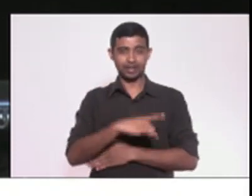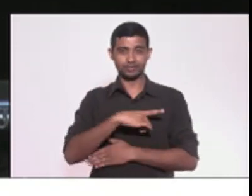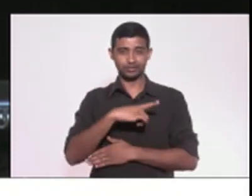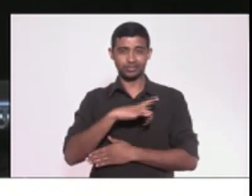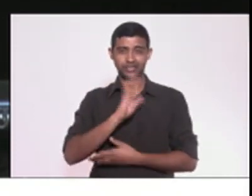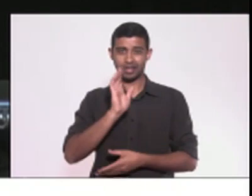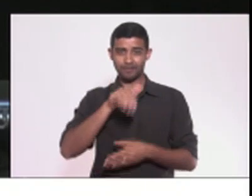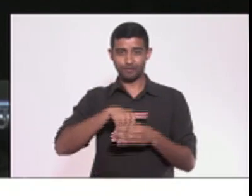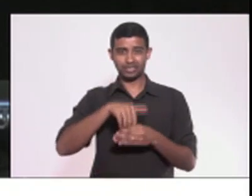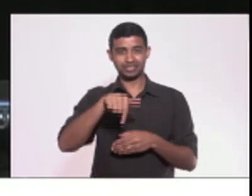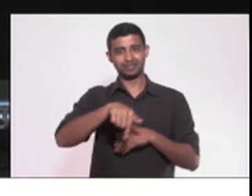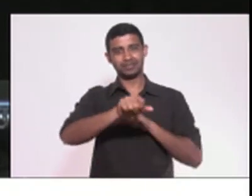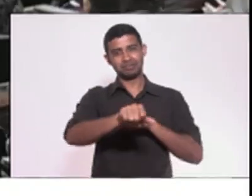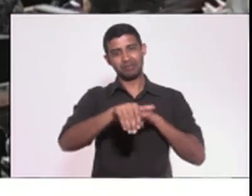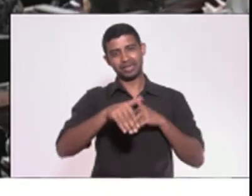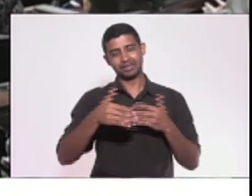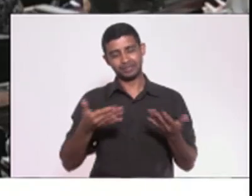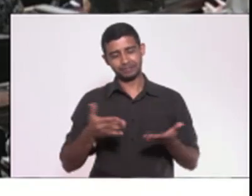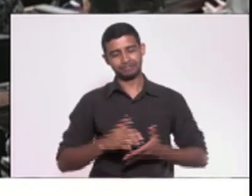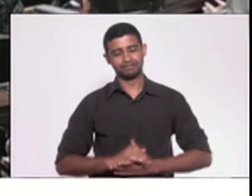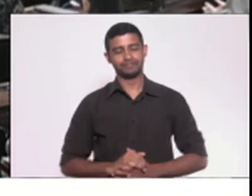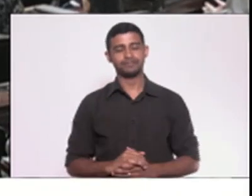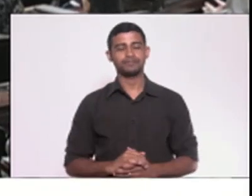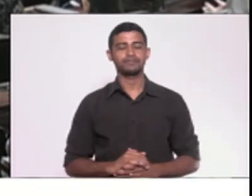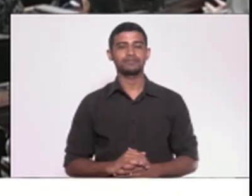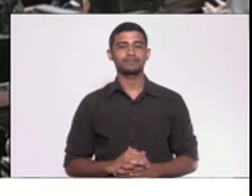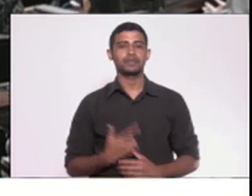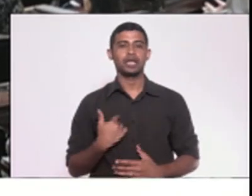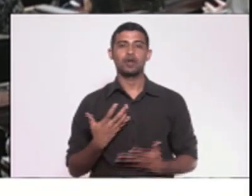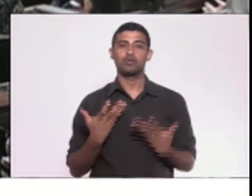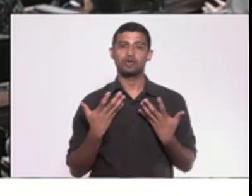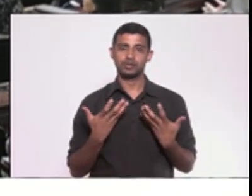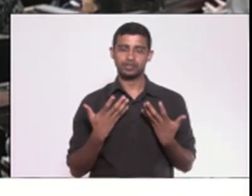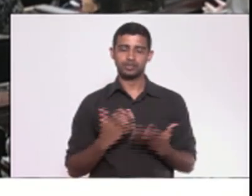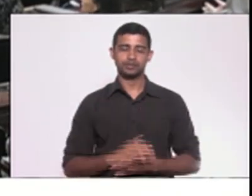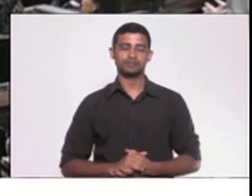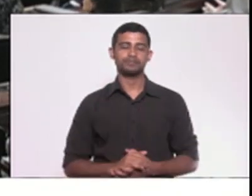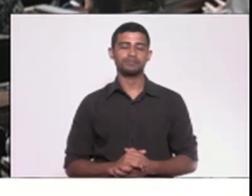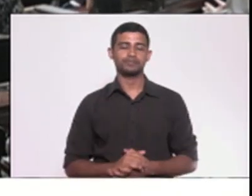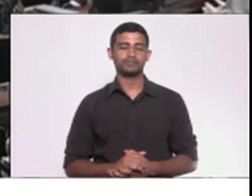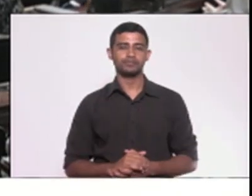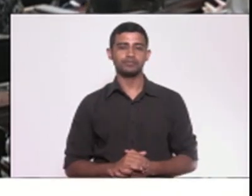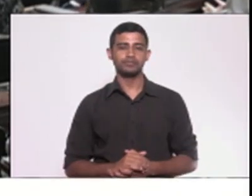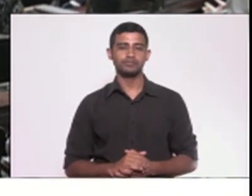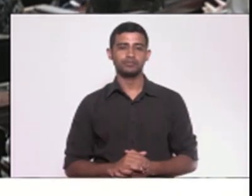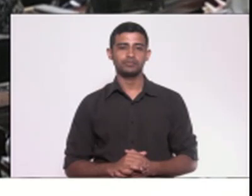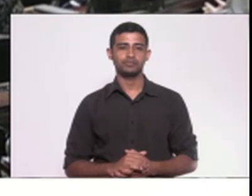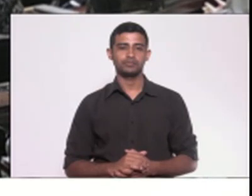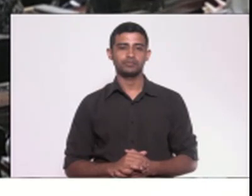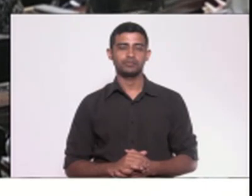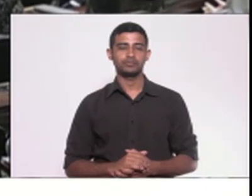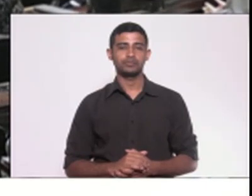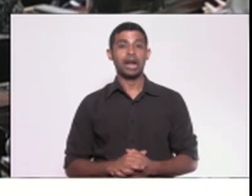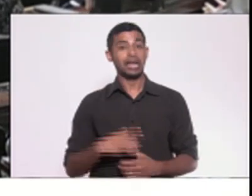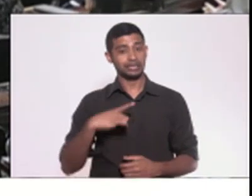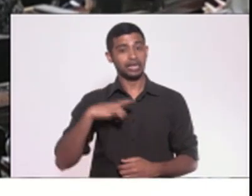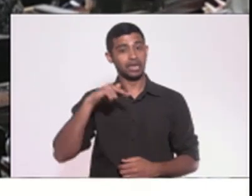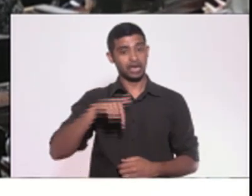votação em plenário. Eu queria que considerasse como extensão desta